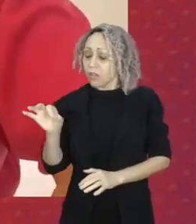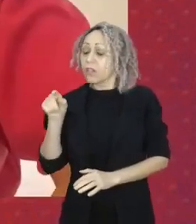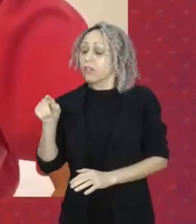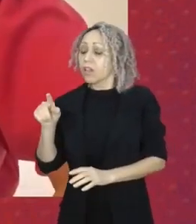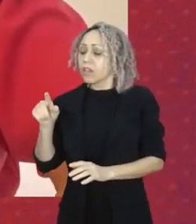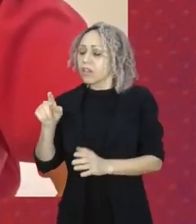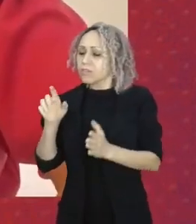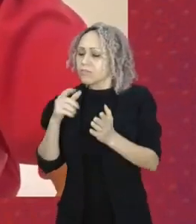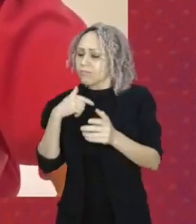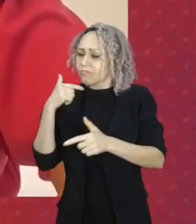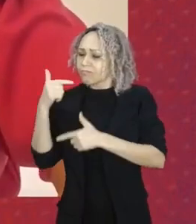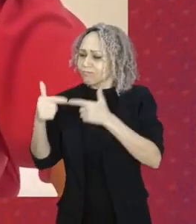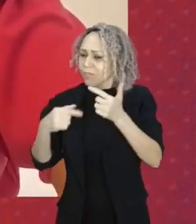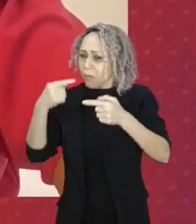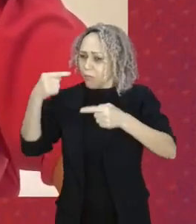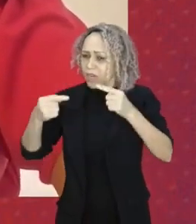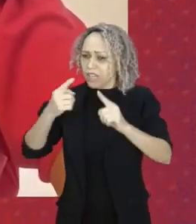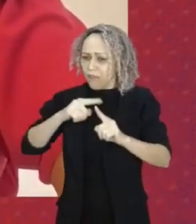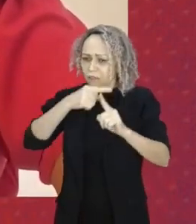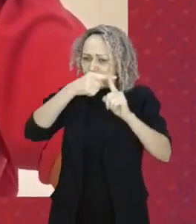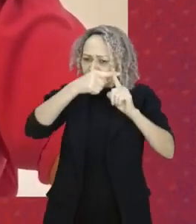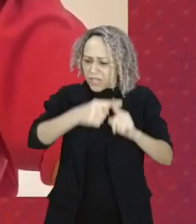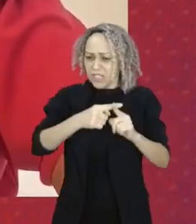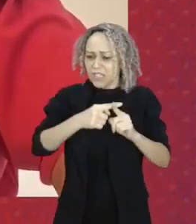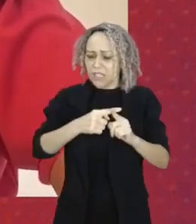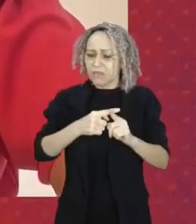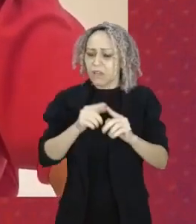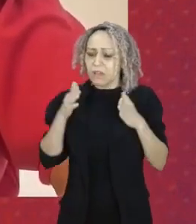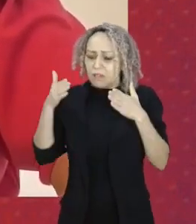afirmativa para a inserção das pessoas